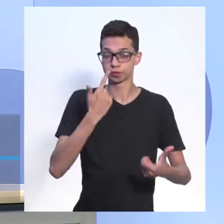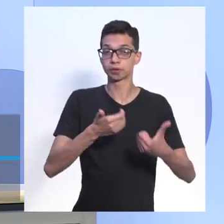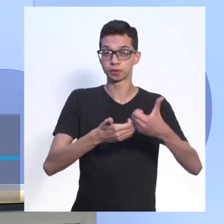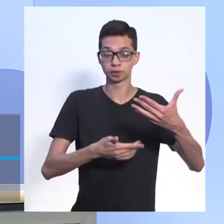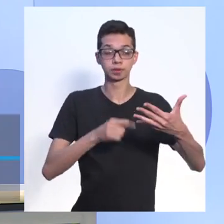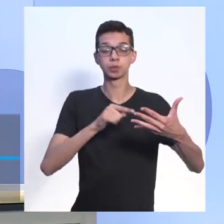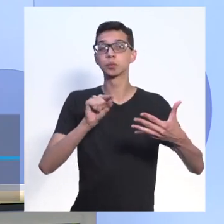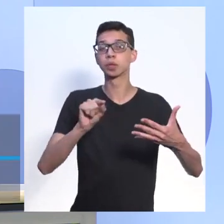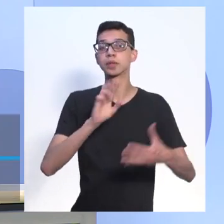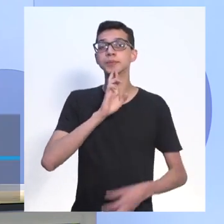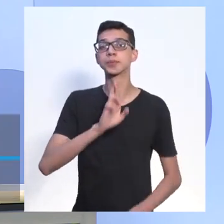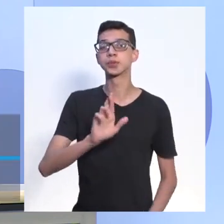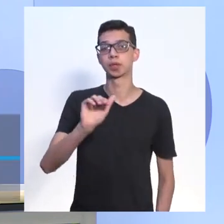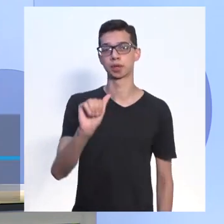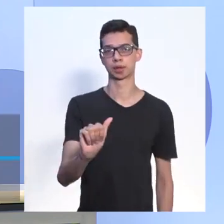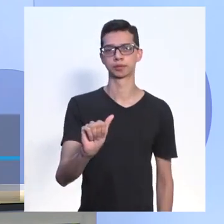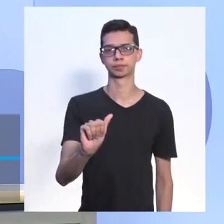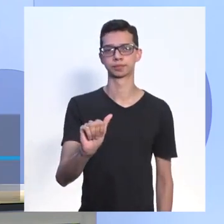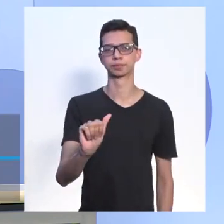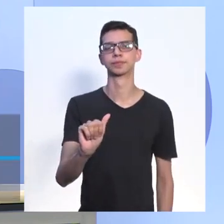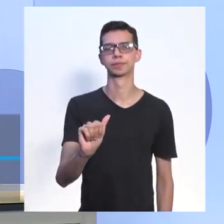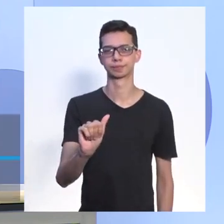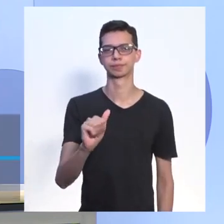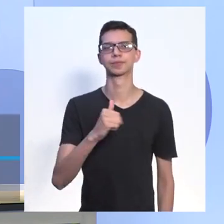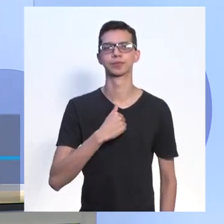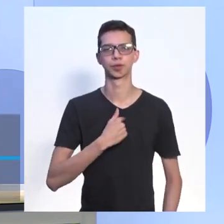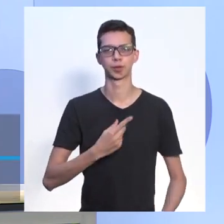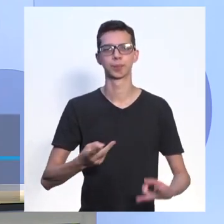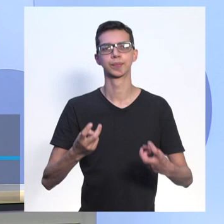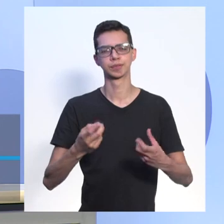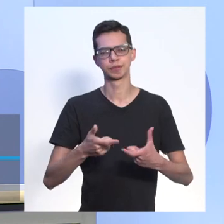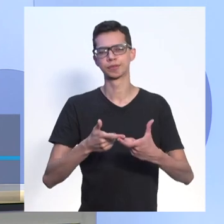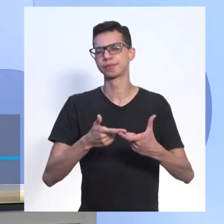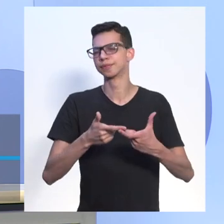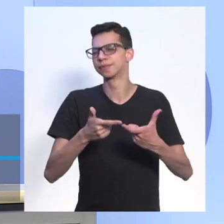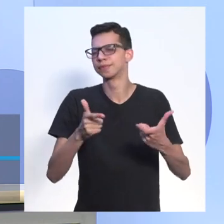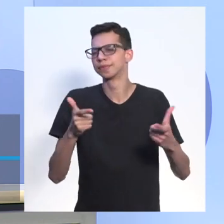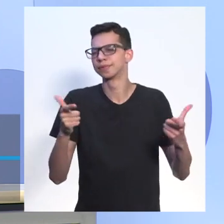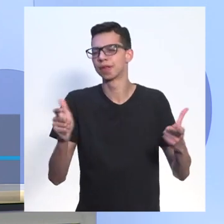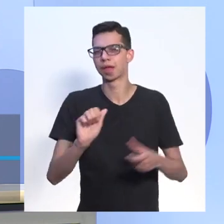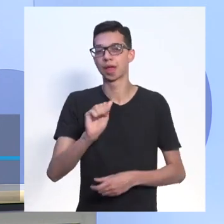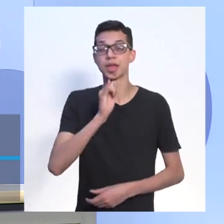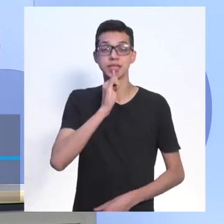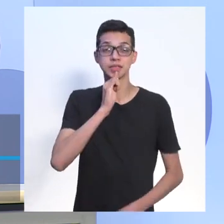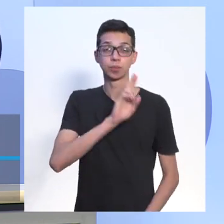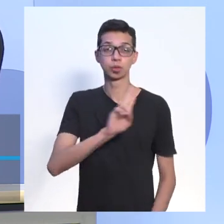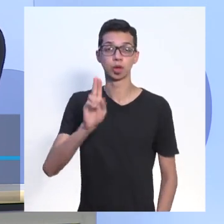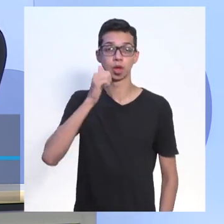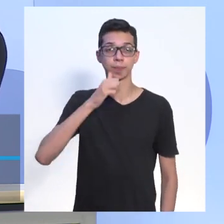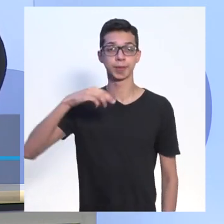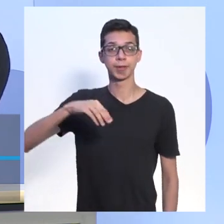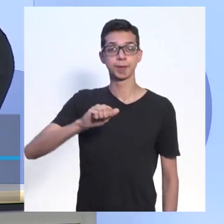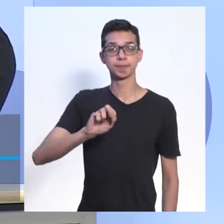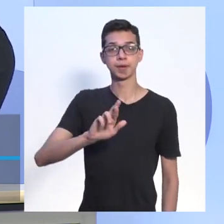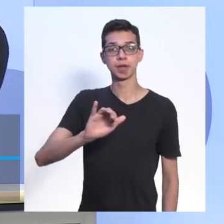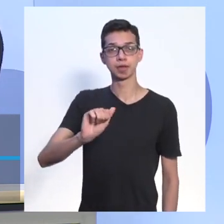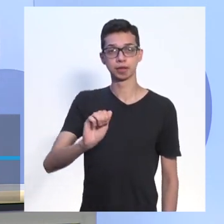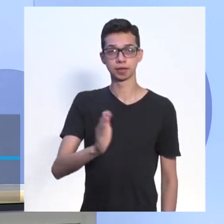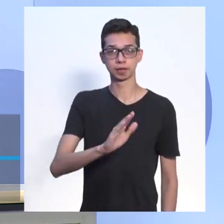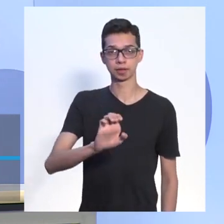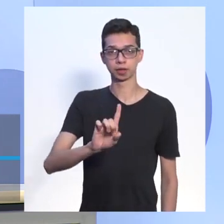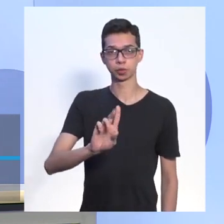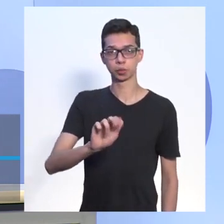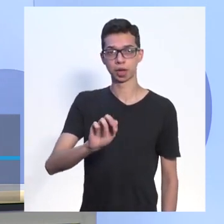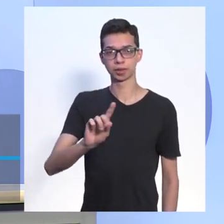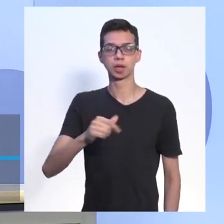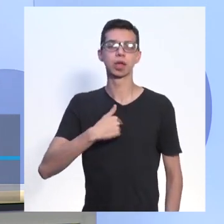resposta A. Então, eu vi muitos colocando resposta A, por exemplo, a Maria Eduarda. Aí depois, acho que muitos ou mudaram